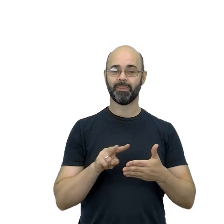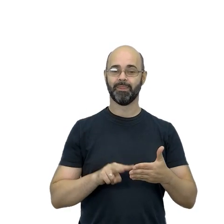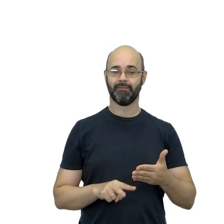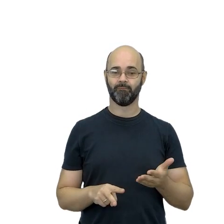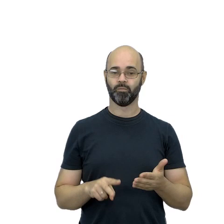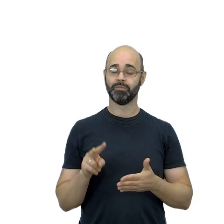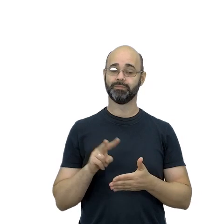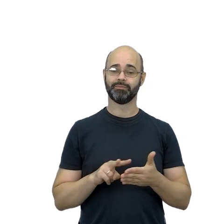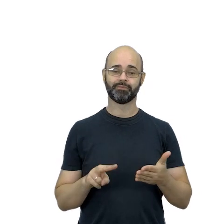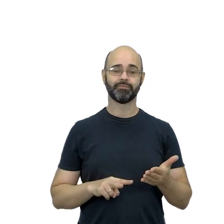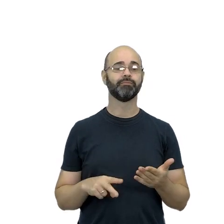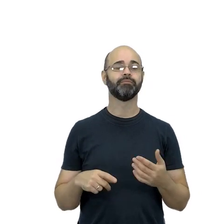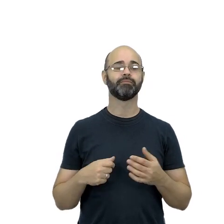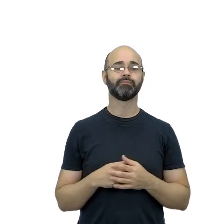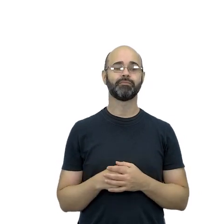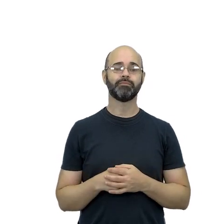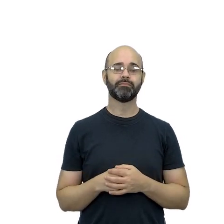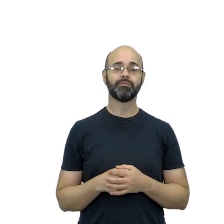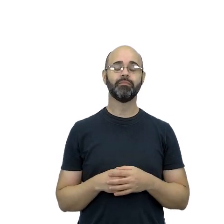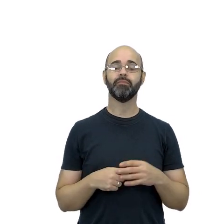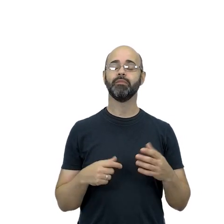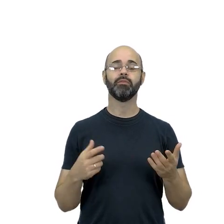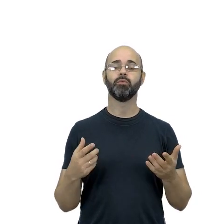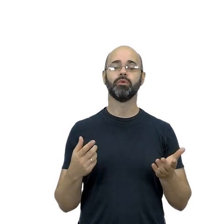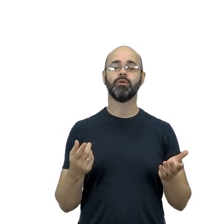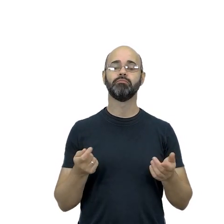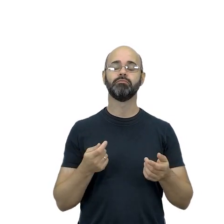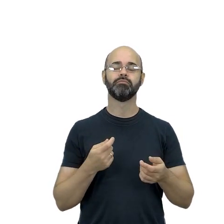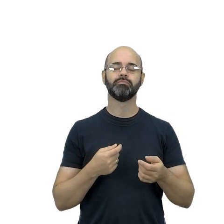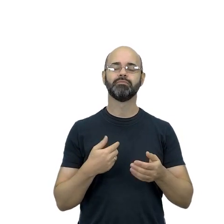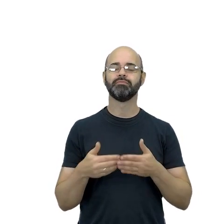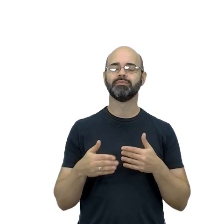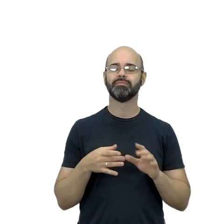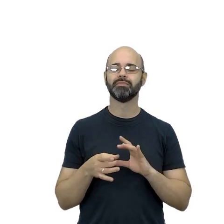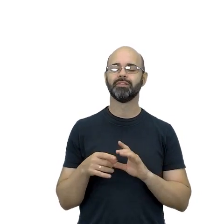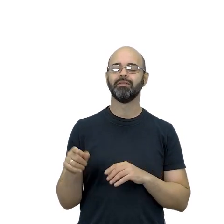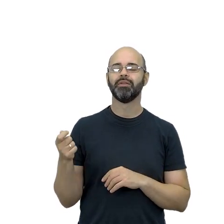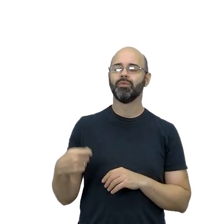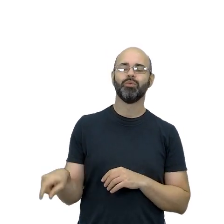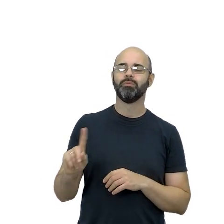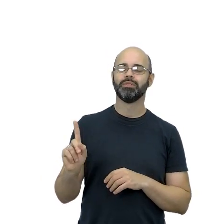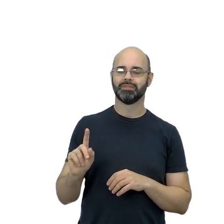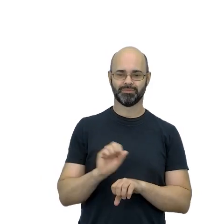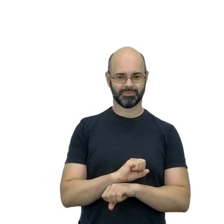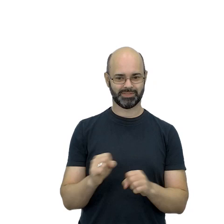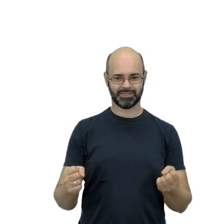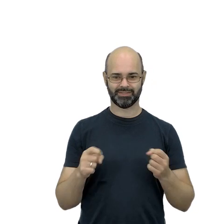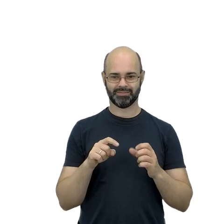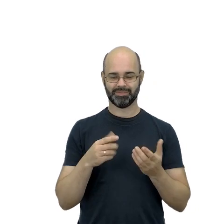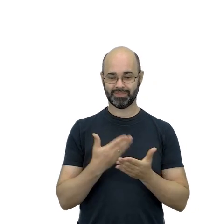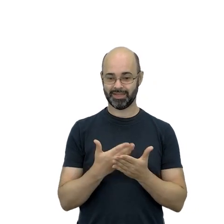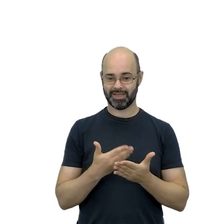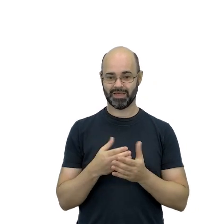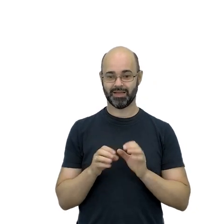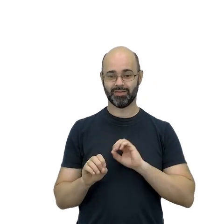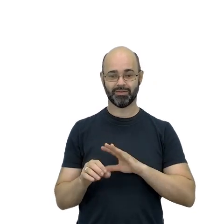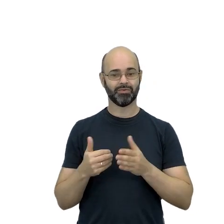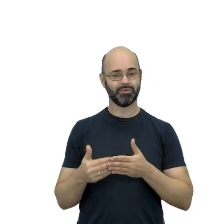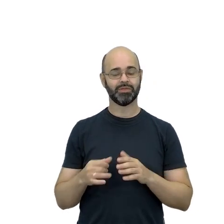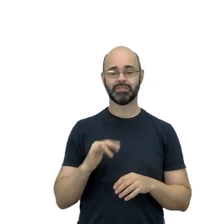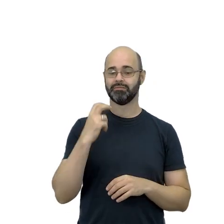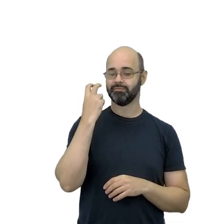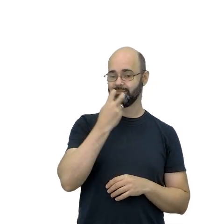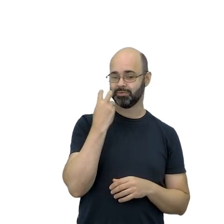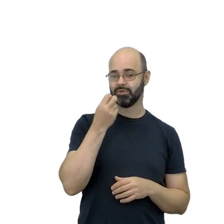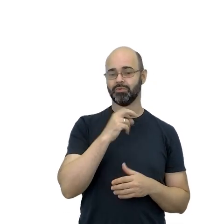processo inegociável, né? Por que que é inegociável? Porque não há aula sem texto, né? Independente do texto, seja ele verbal ou